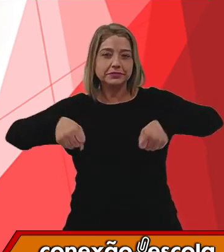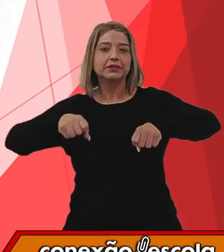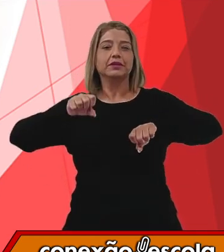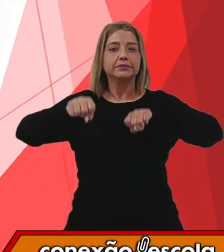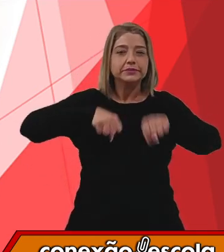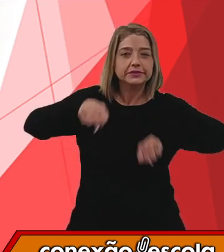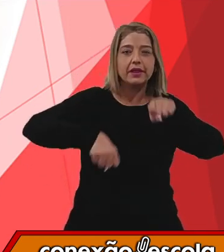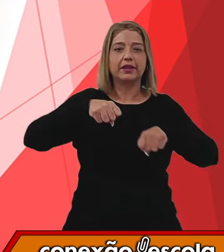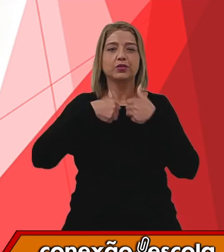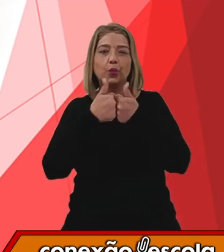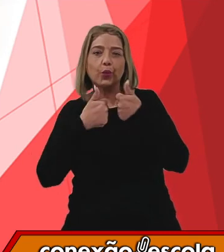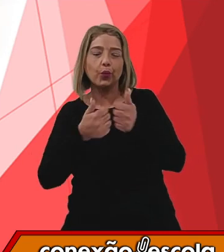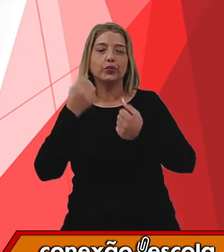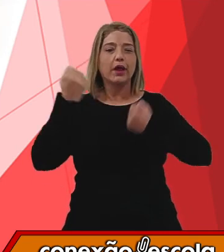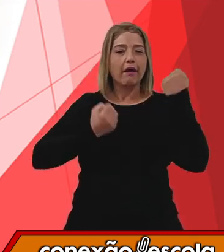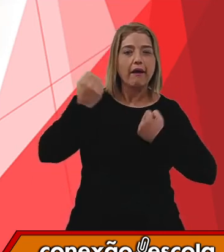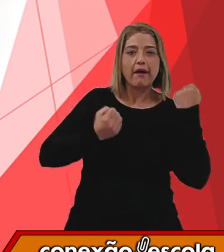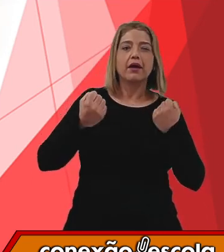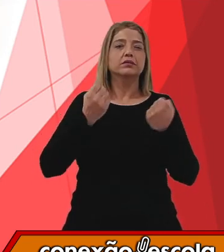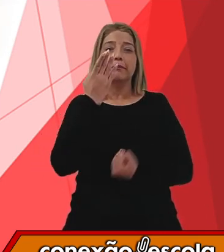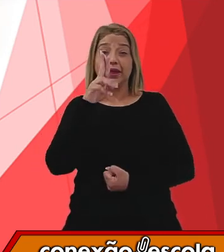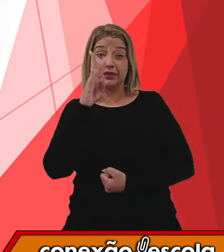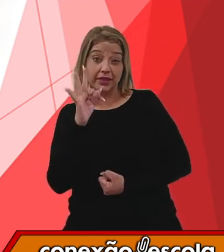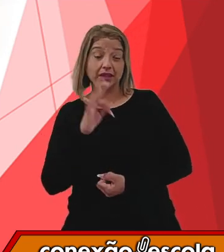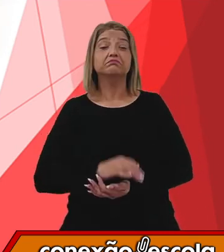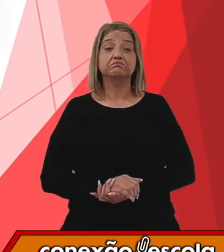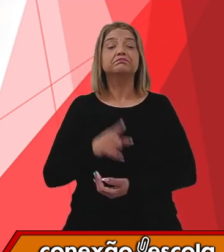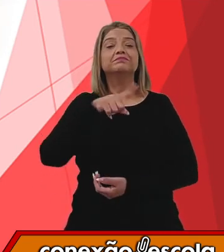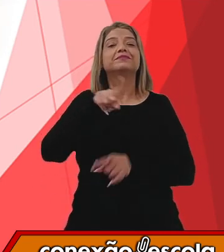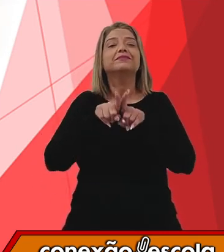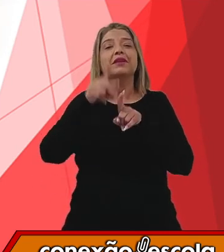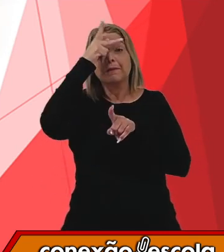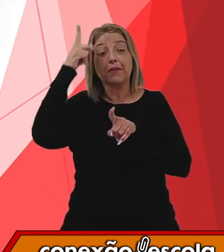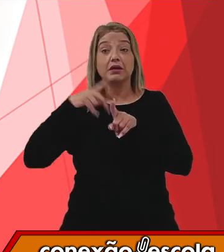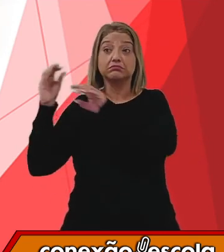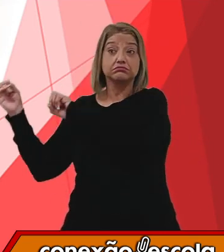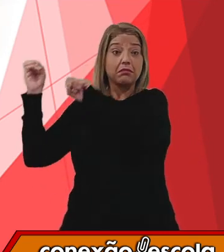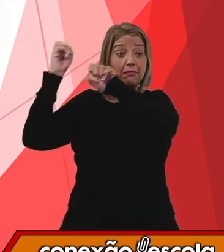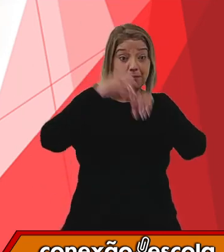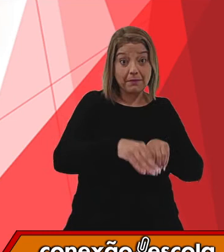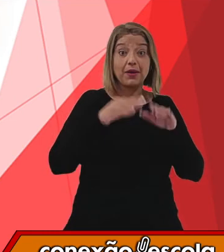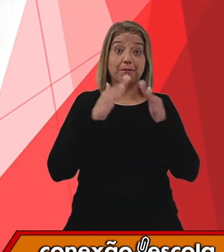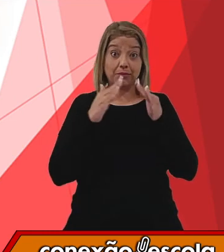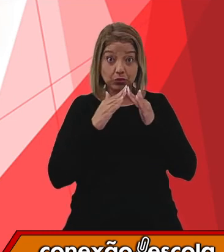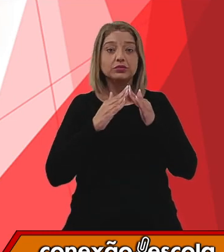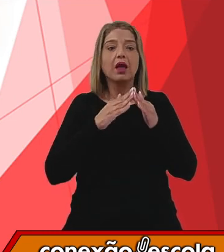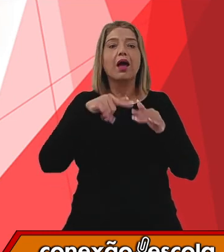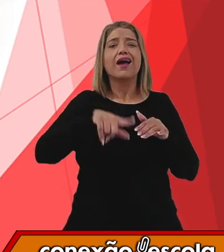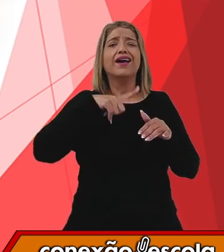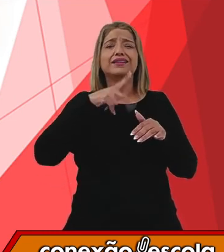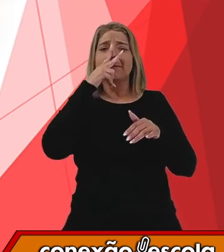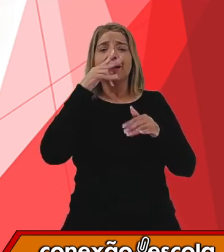BRT. Percebemos também que durante a migração, algumas pessoas ficaram à margem por morarem longe dos